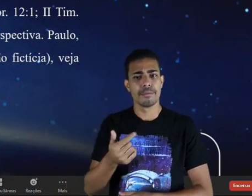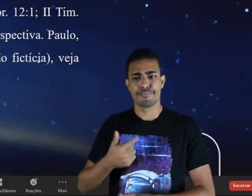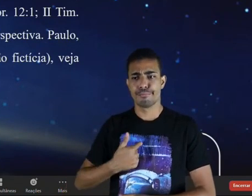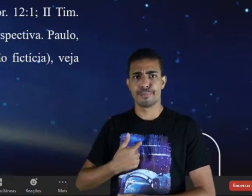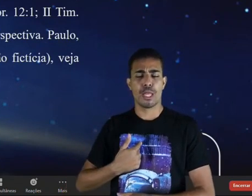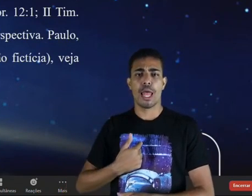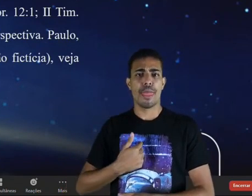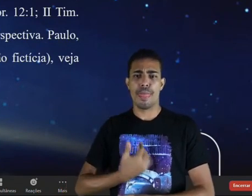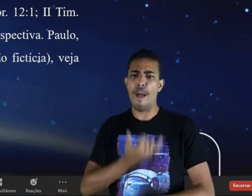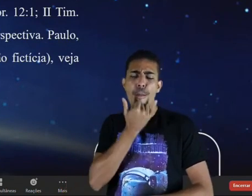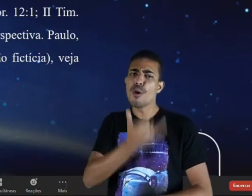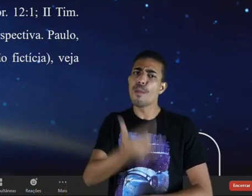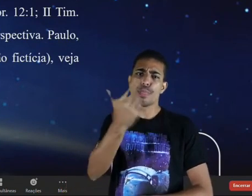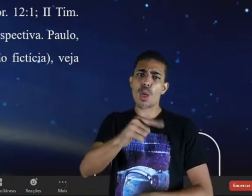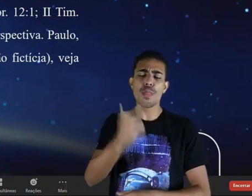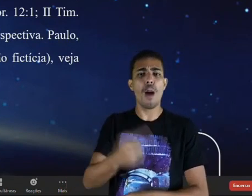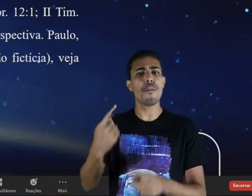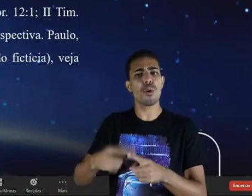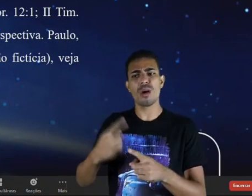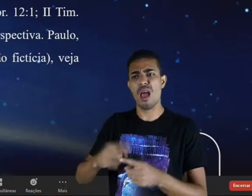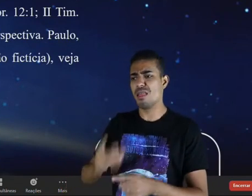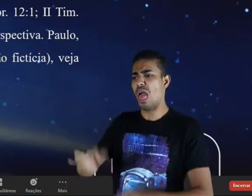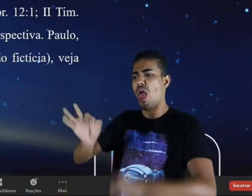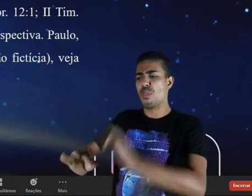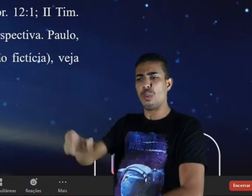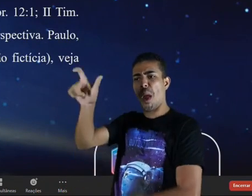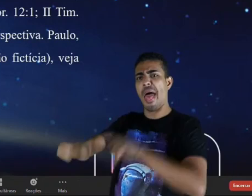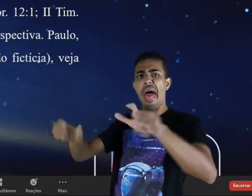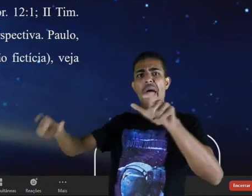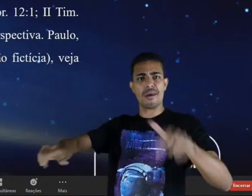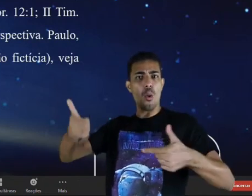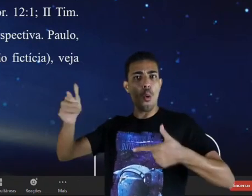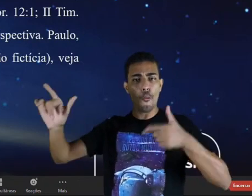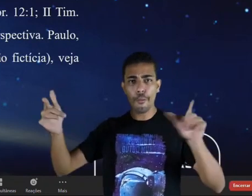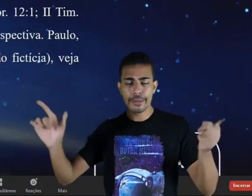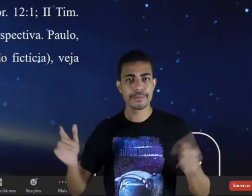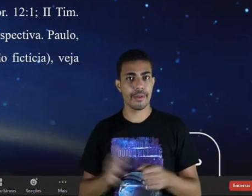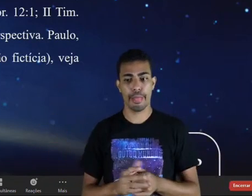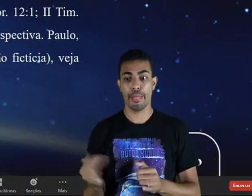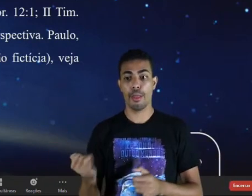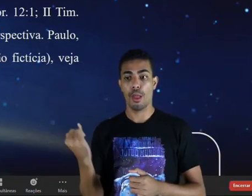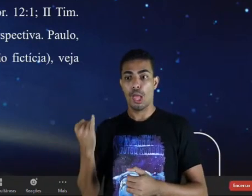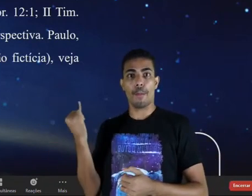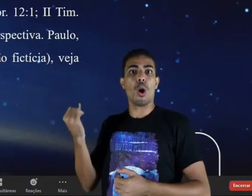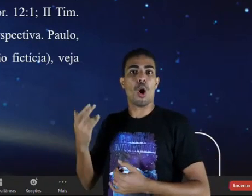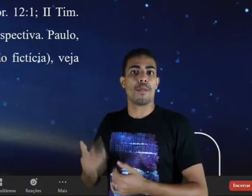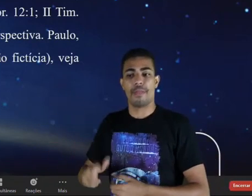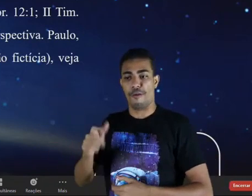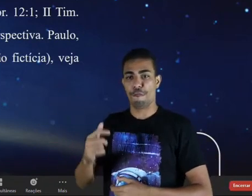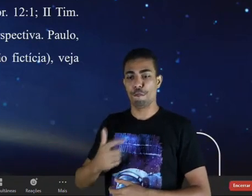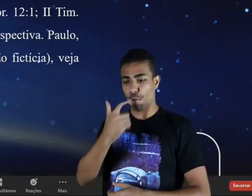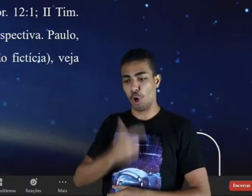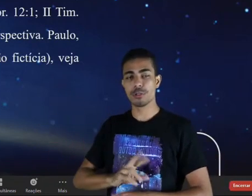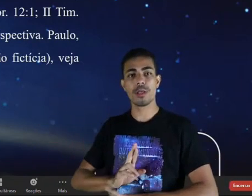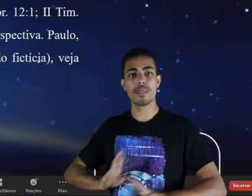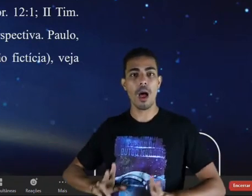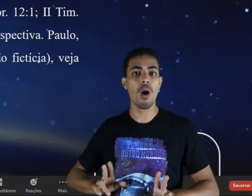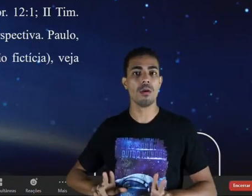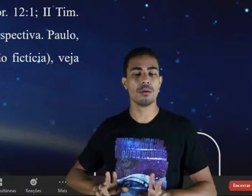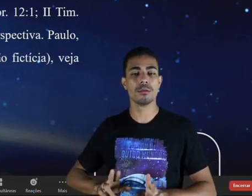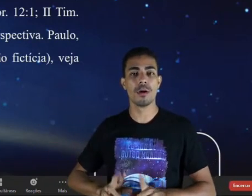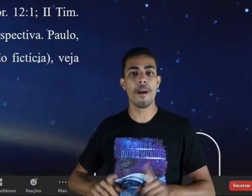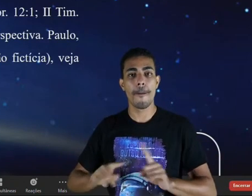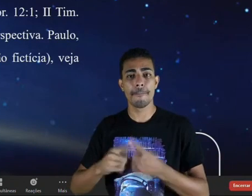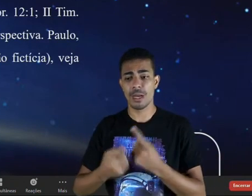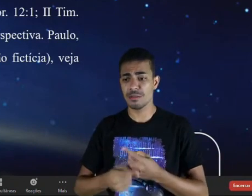indesculpável quando julga os outros, não importando quem você é, pois naquilo que julga, você está condenando a